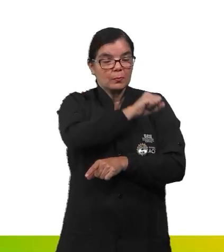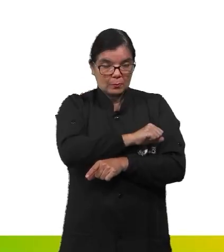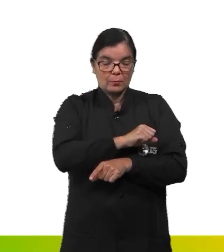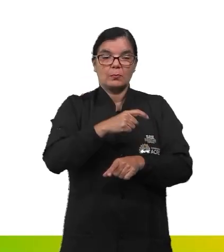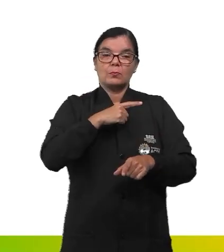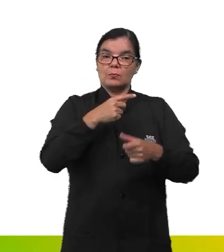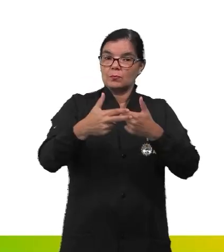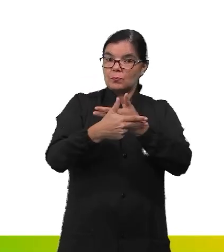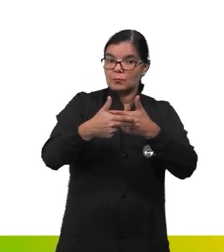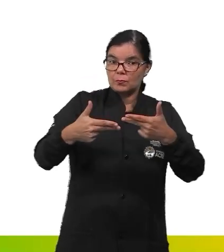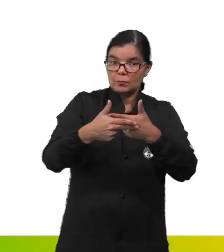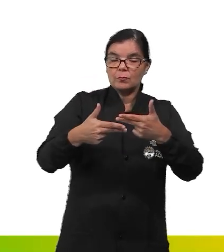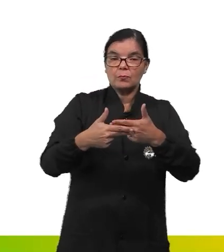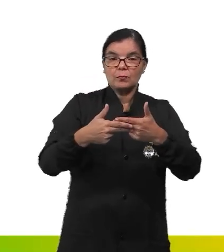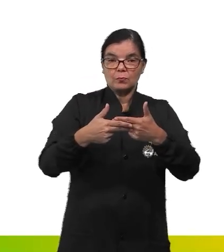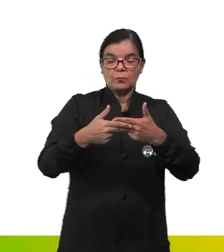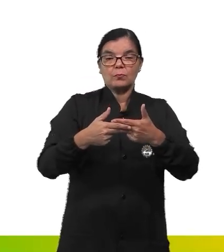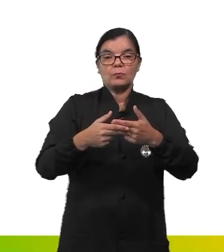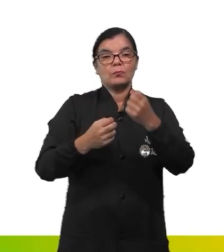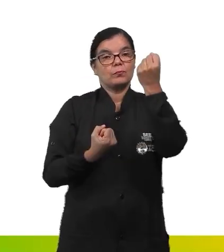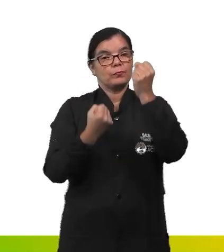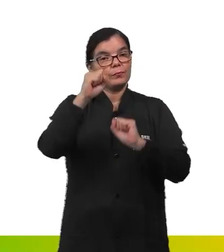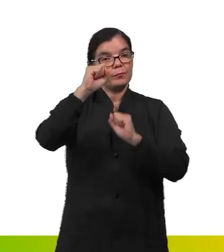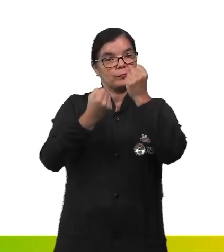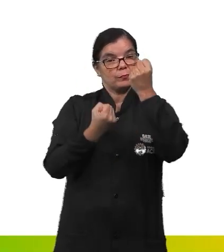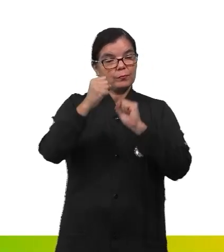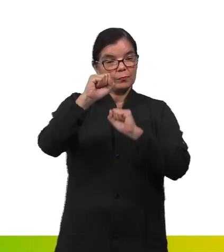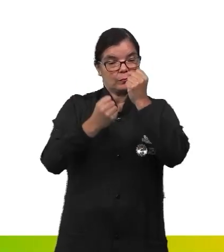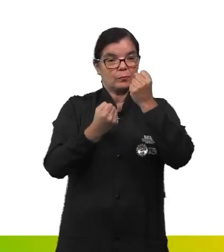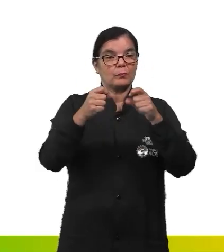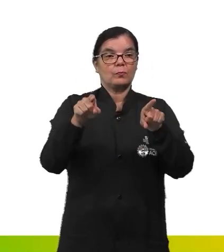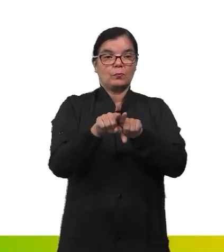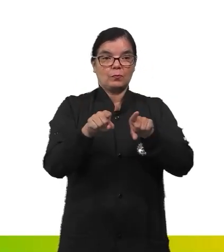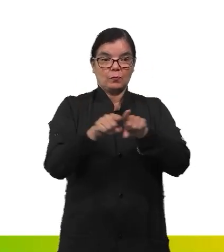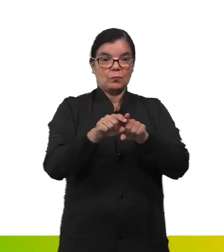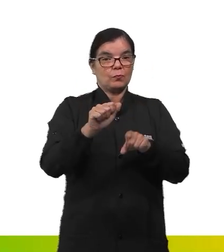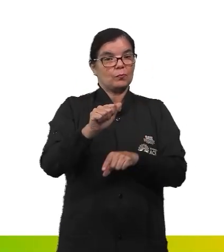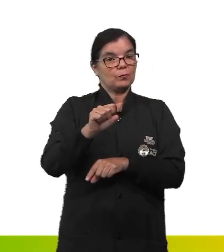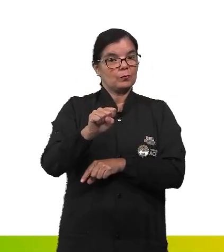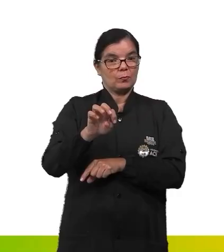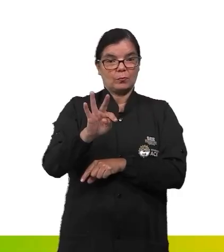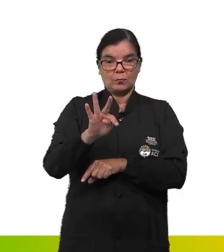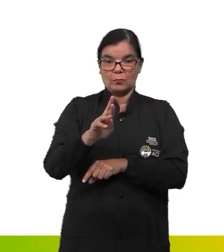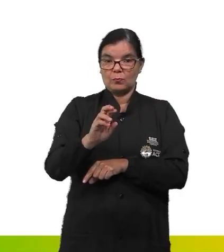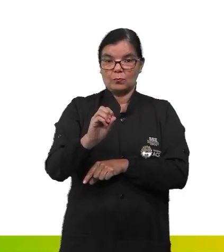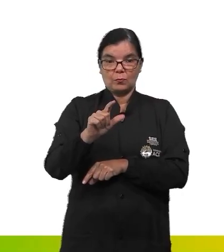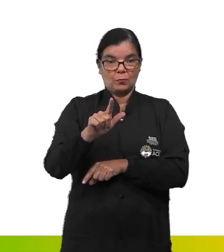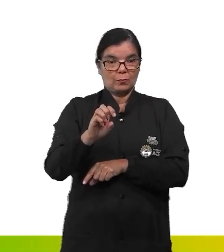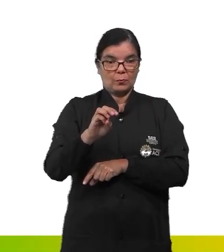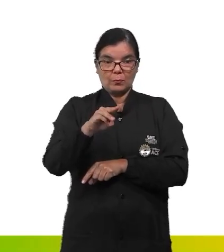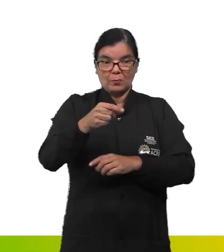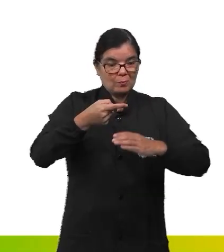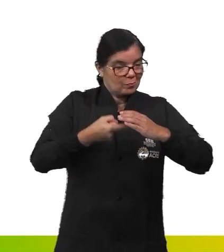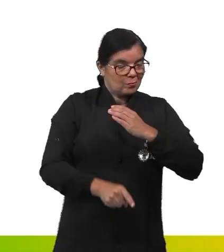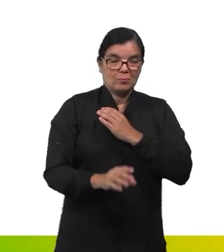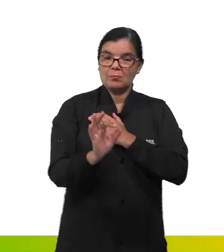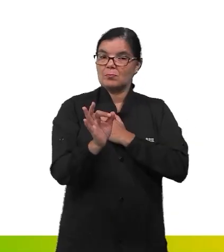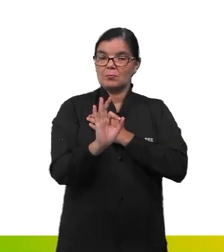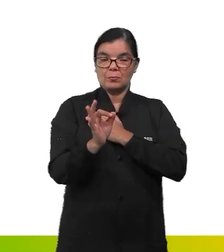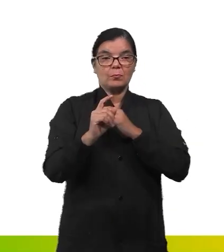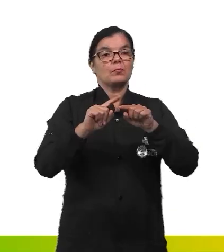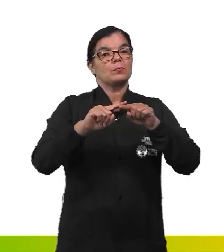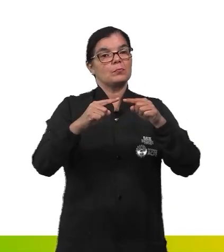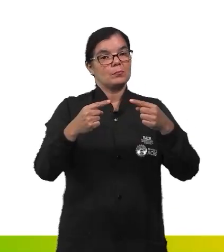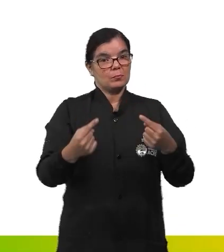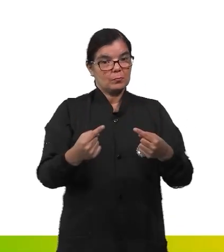tear mecânico veio só na Revolução Industrial. O astrolábio não era para medir a profundidade marítima, e